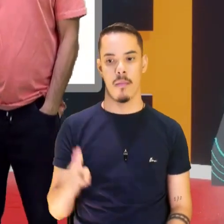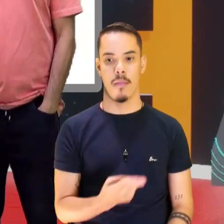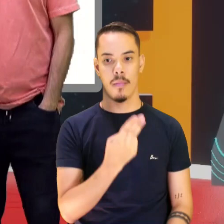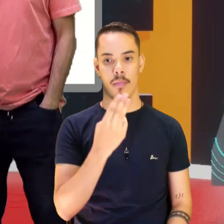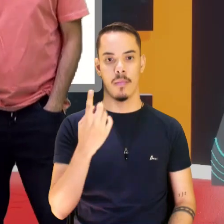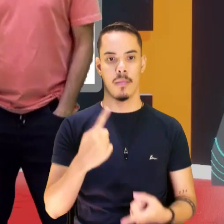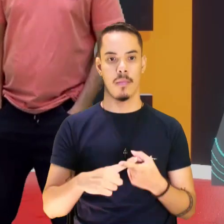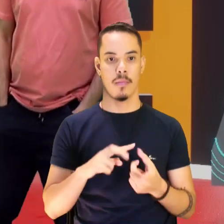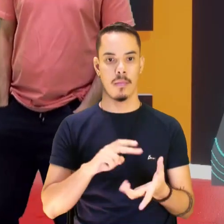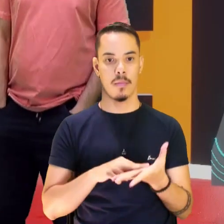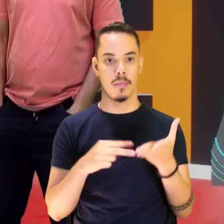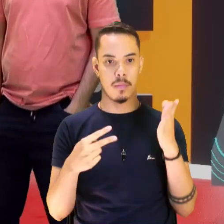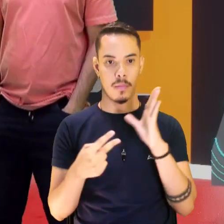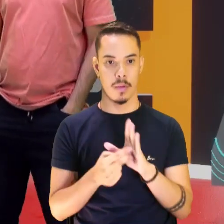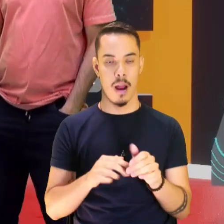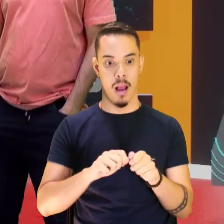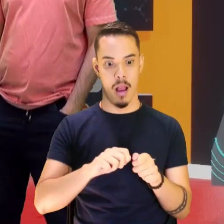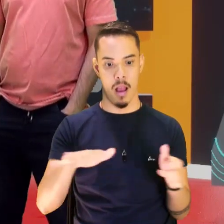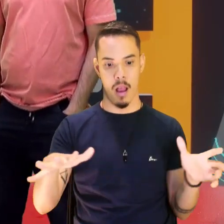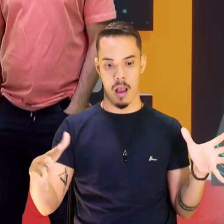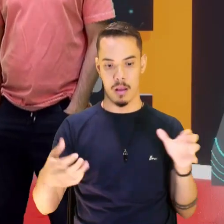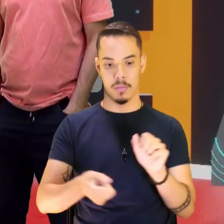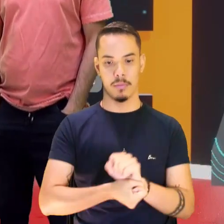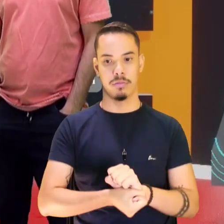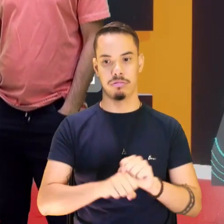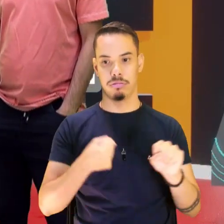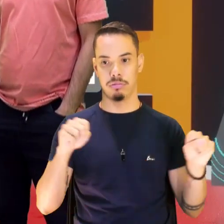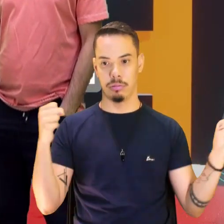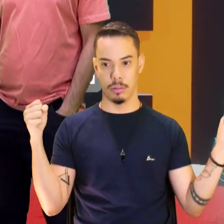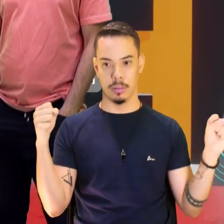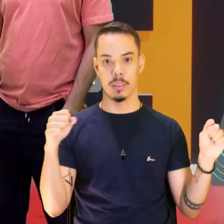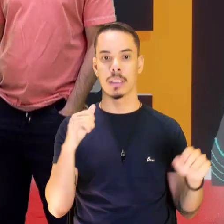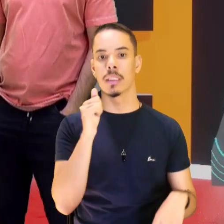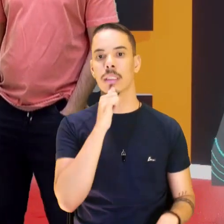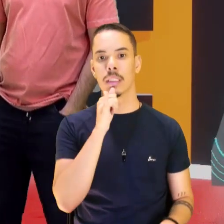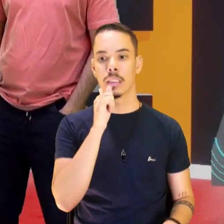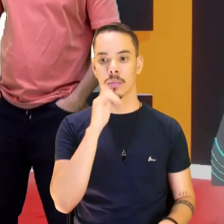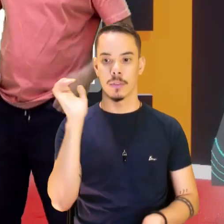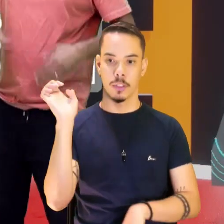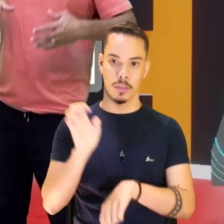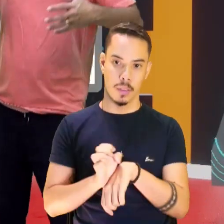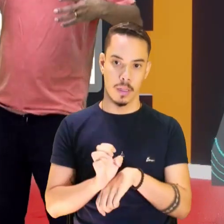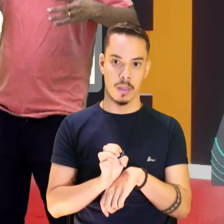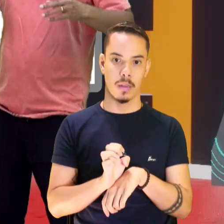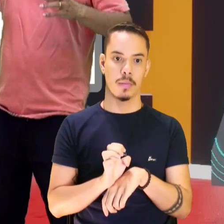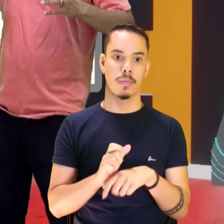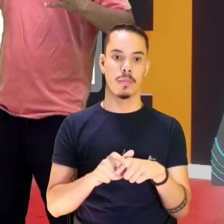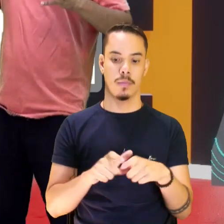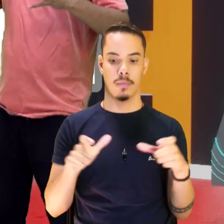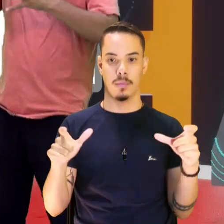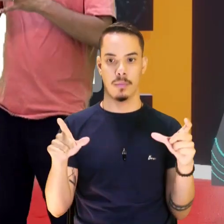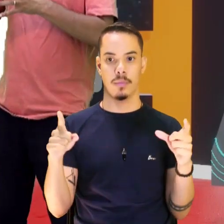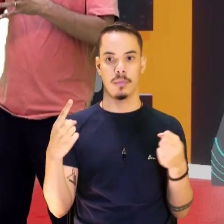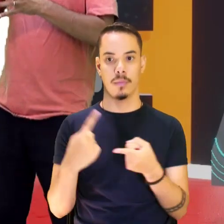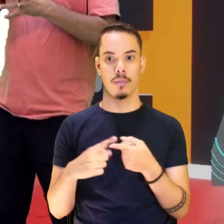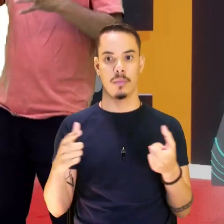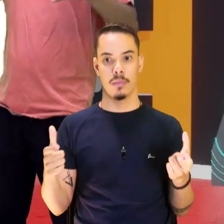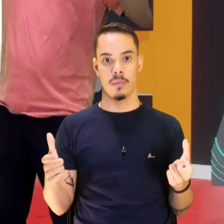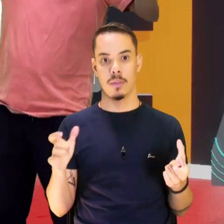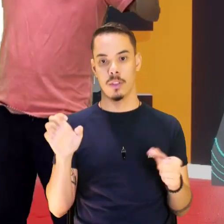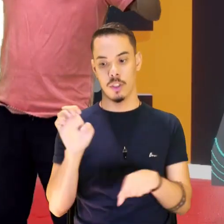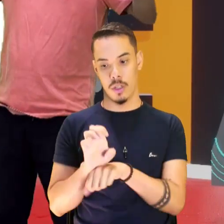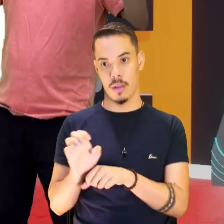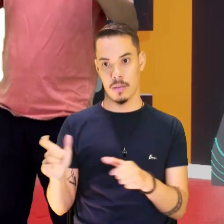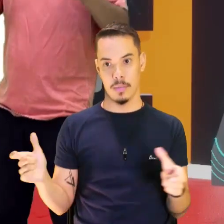área muito grande, né? Agora a gente começa a pegar um mapa do estado, aí a escala... Porque como é menor, o estado é menor